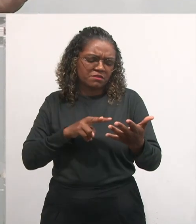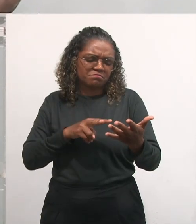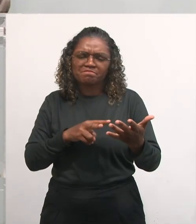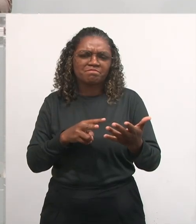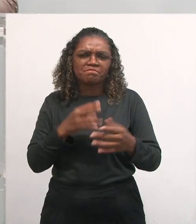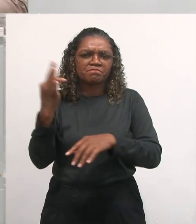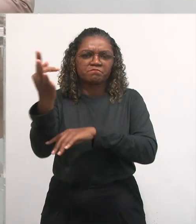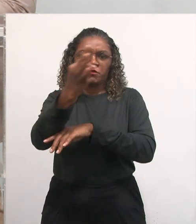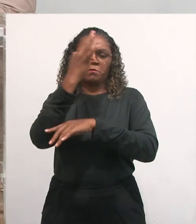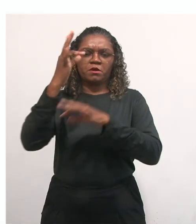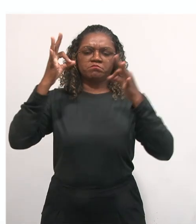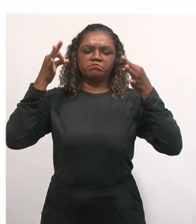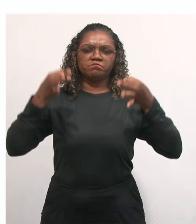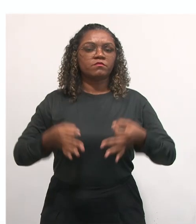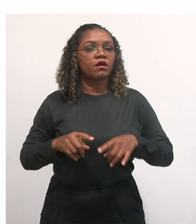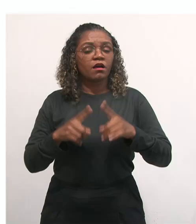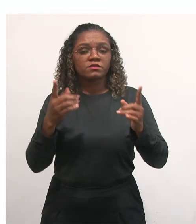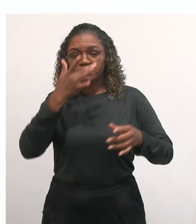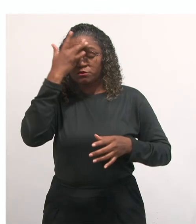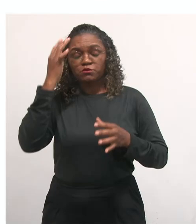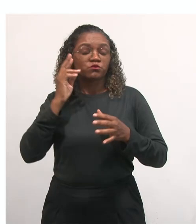significado daquilo.